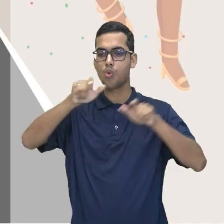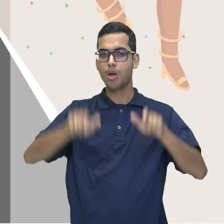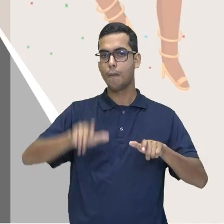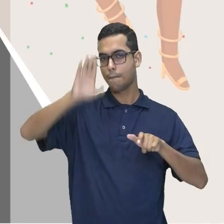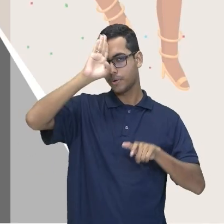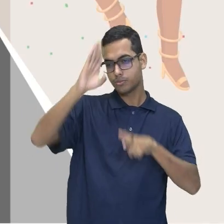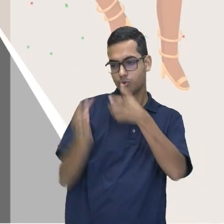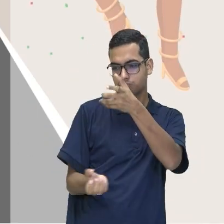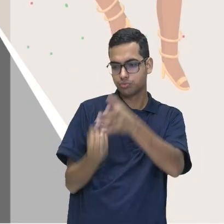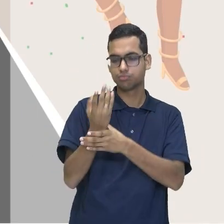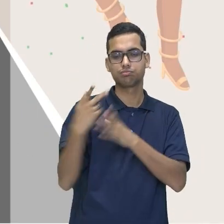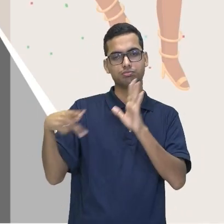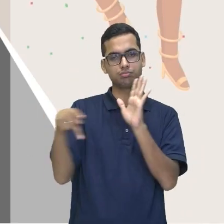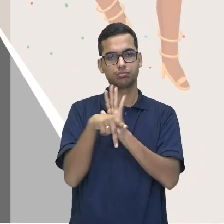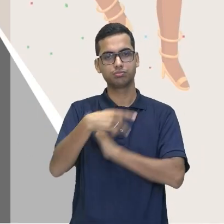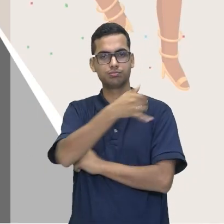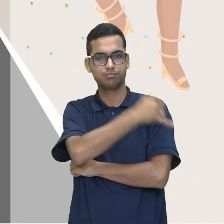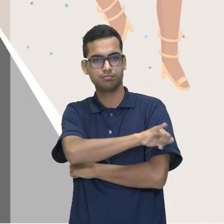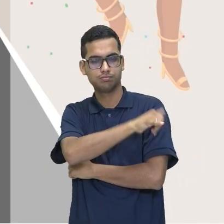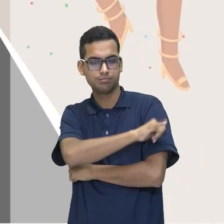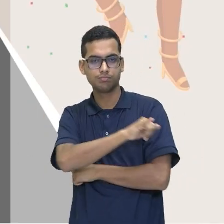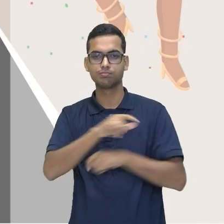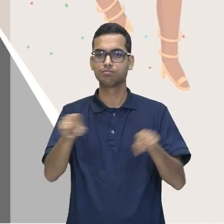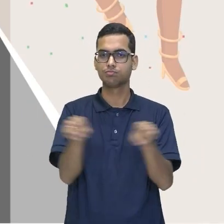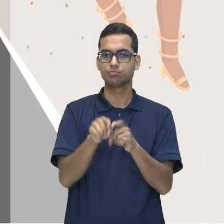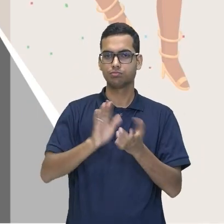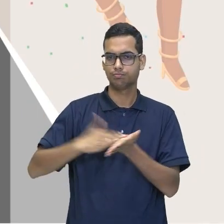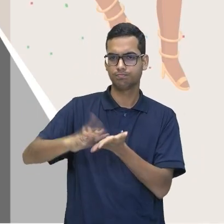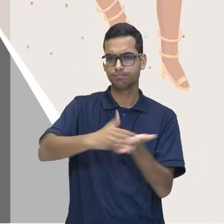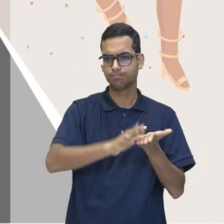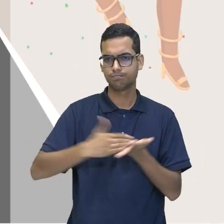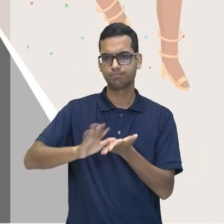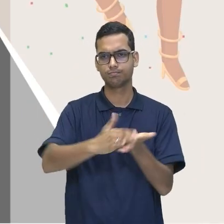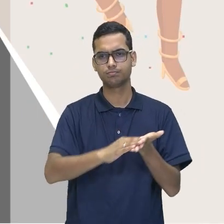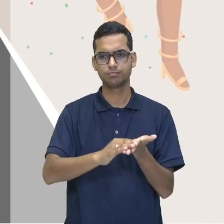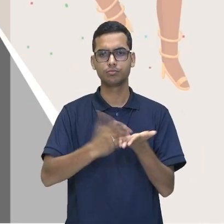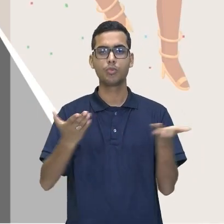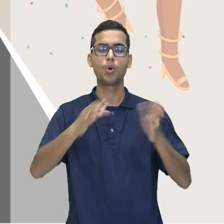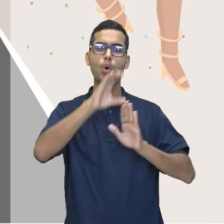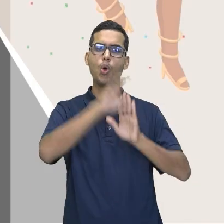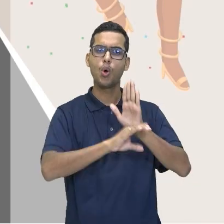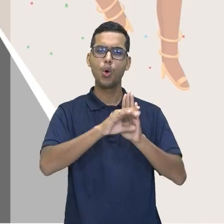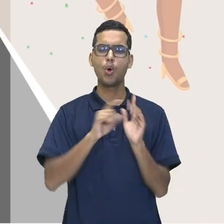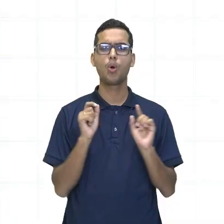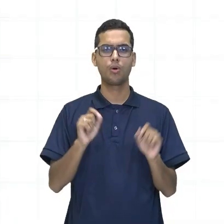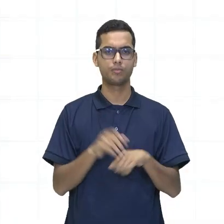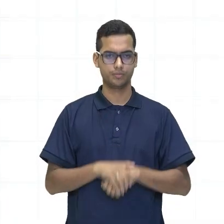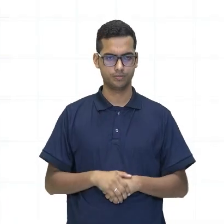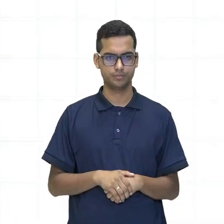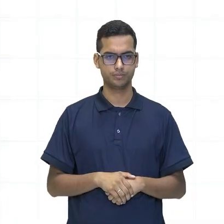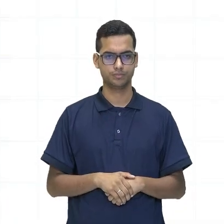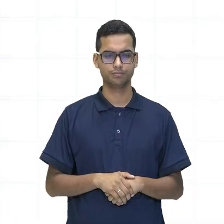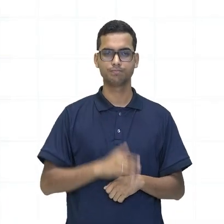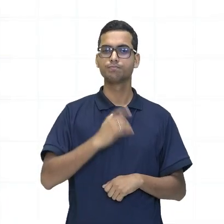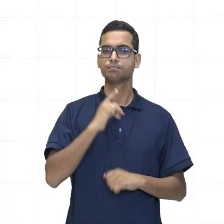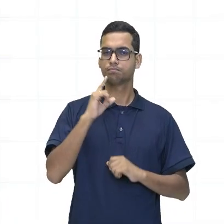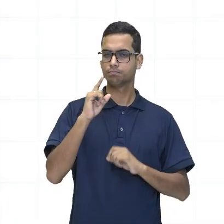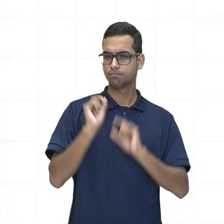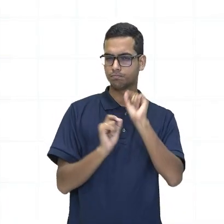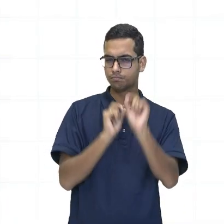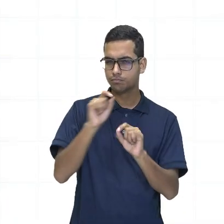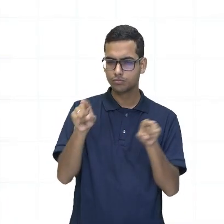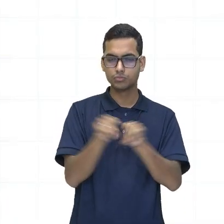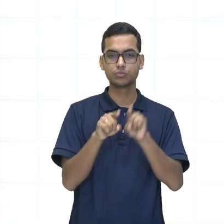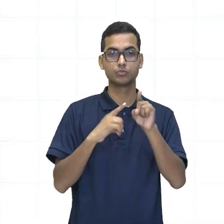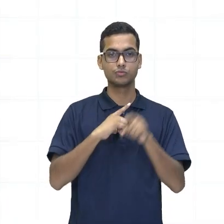agremiações. Agora vamos conceituar o que vem ser o carnaval.